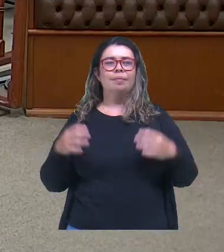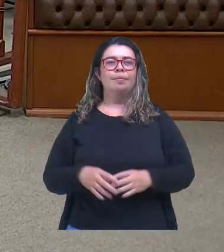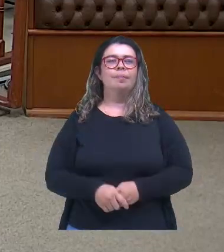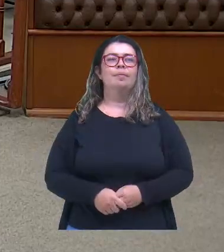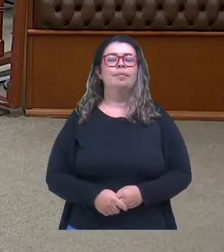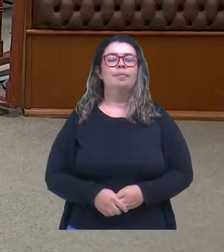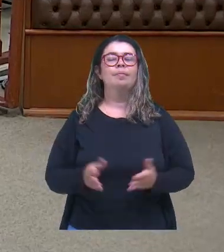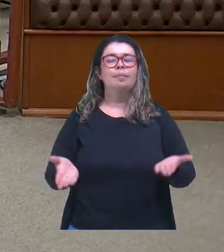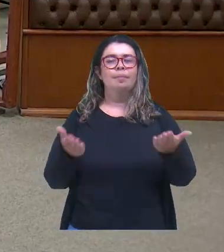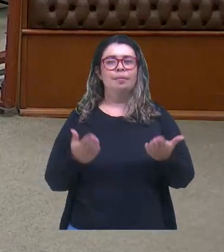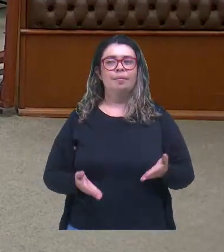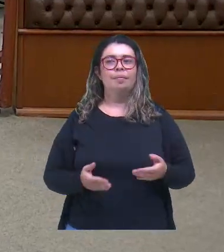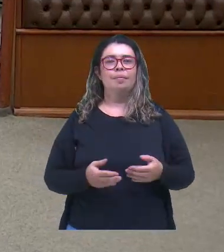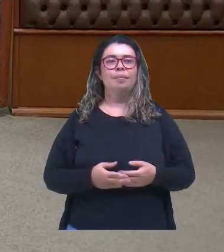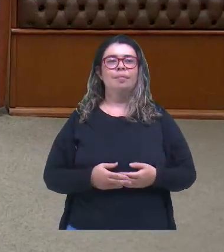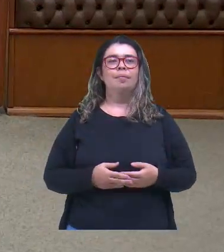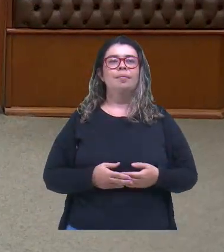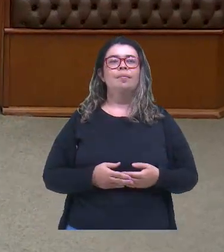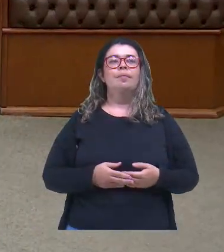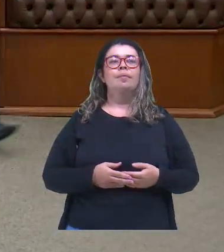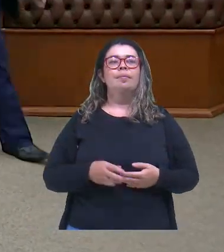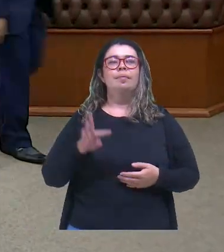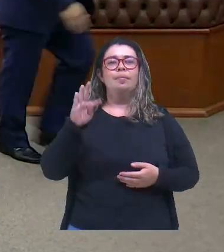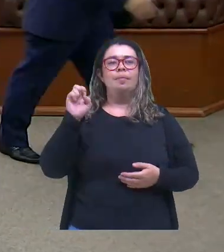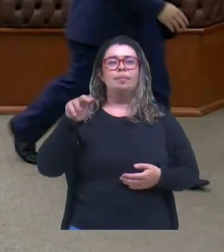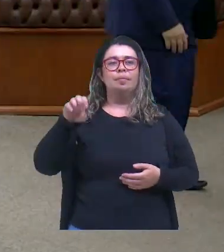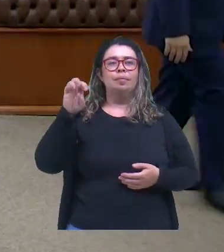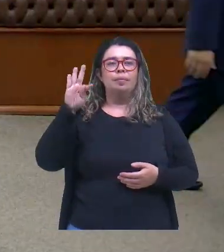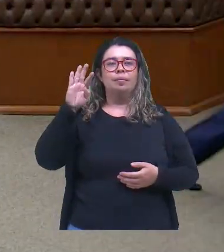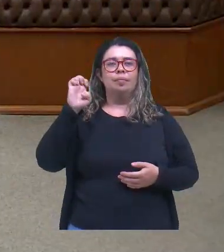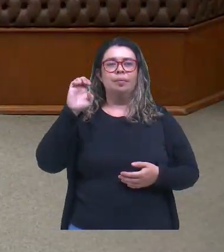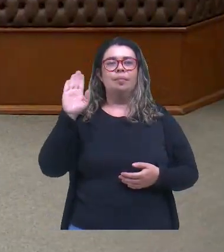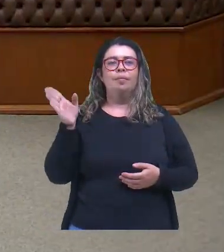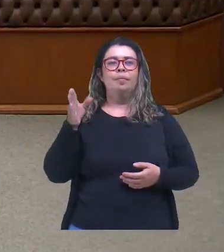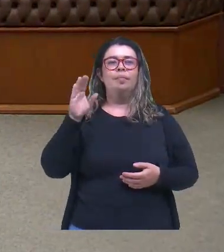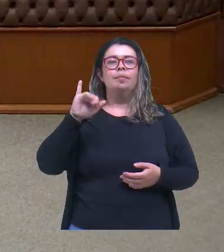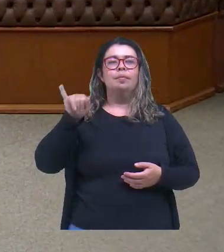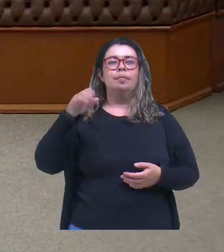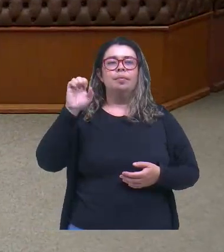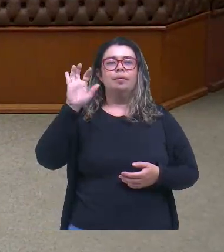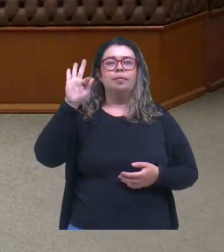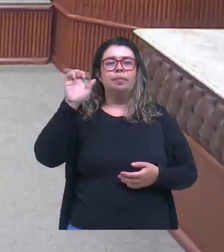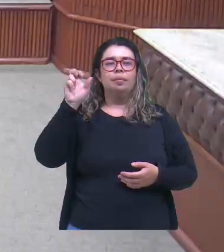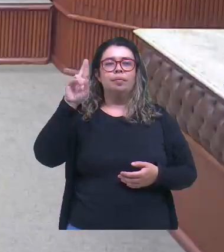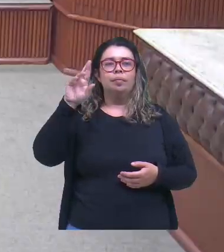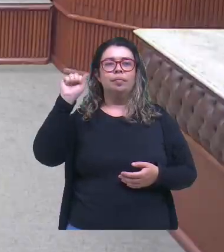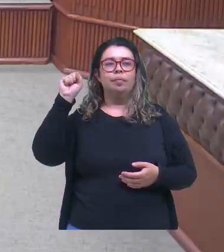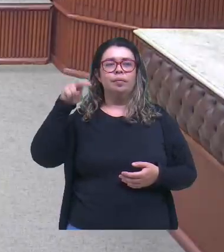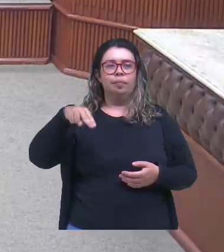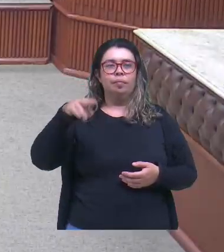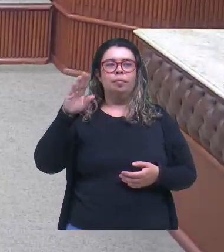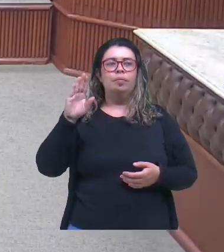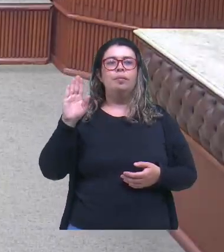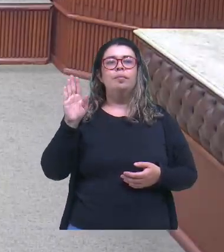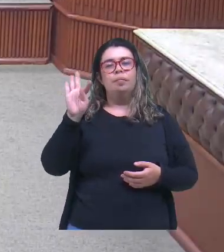Vamos receber o subtenente Jefferson Barbosa Teixeira, chefe de instrução do Tiro de Guerra de Assis.